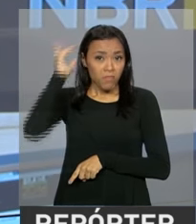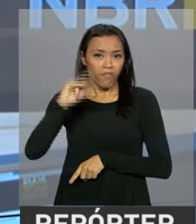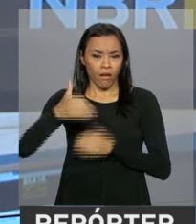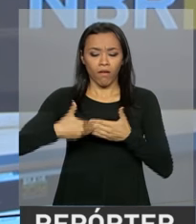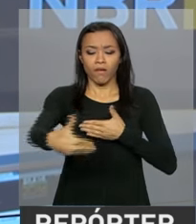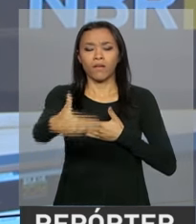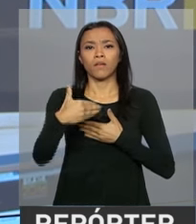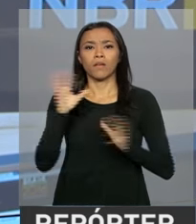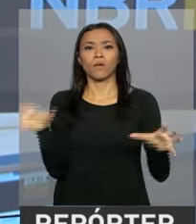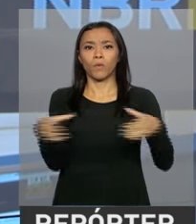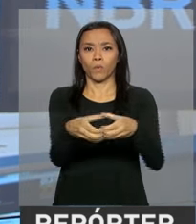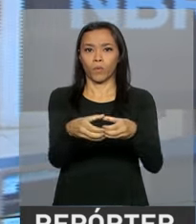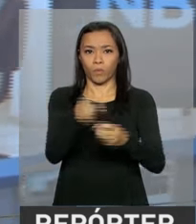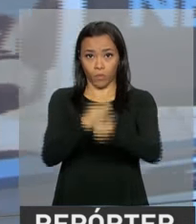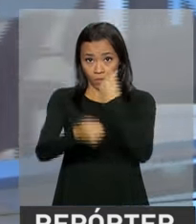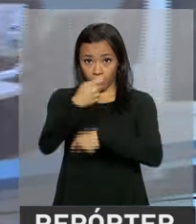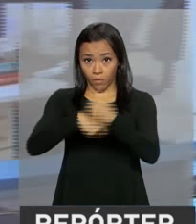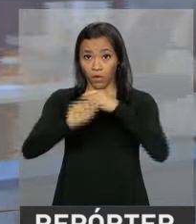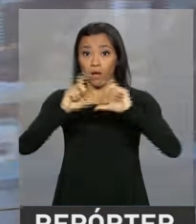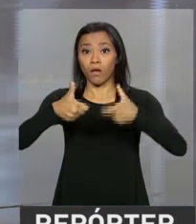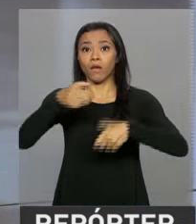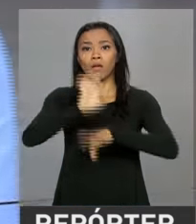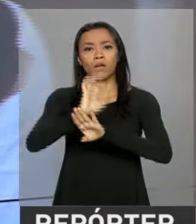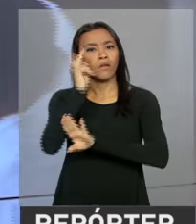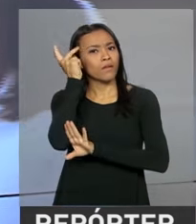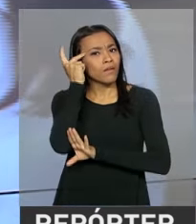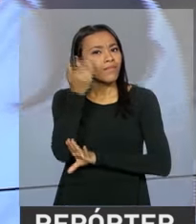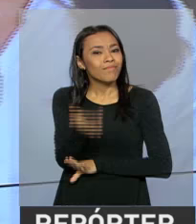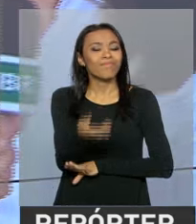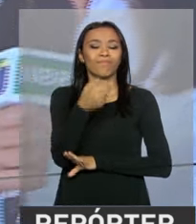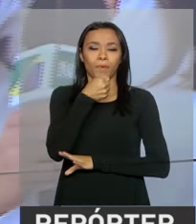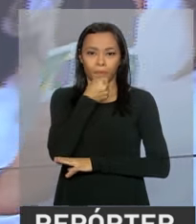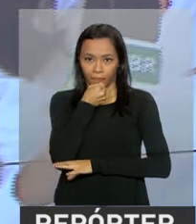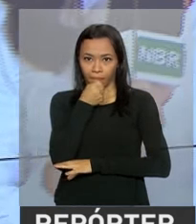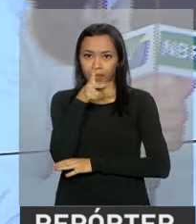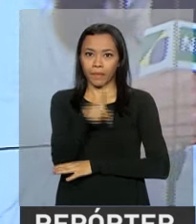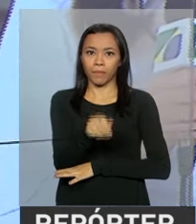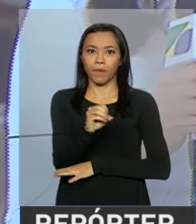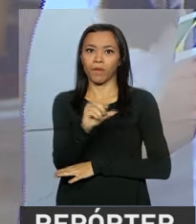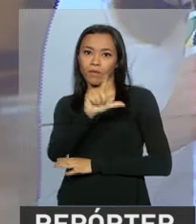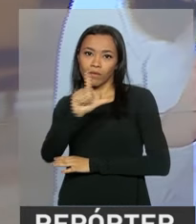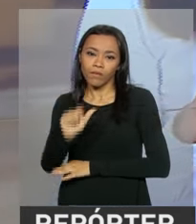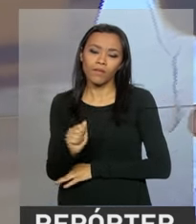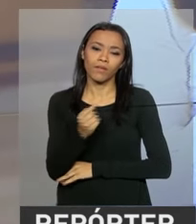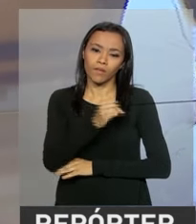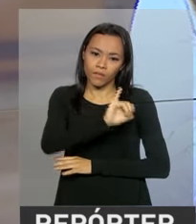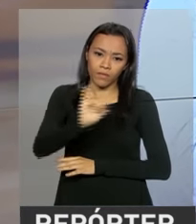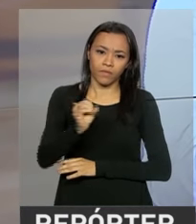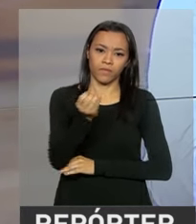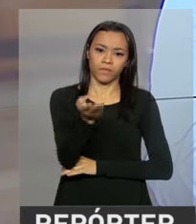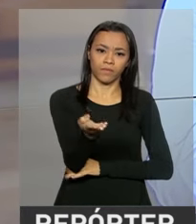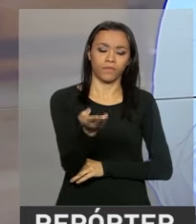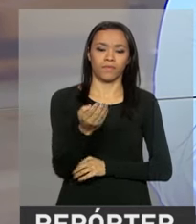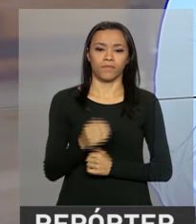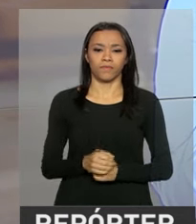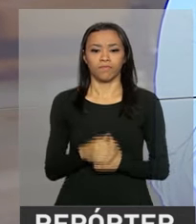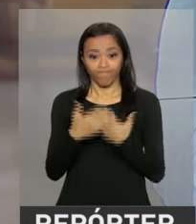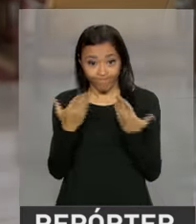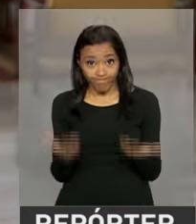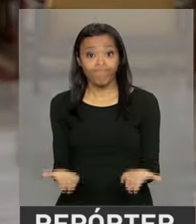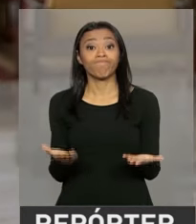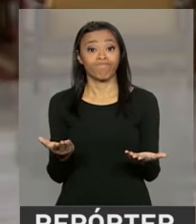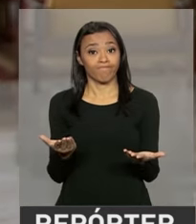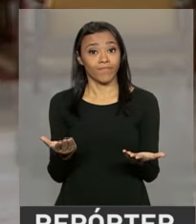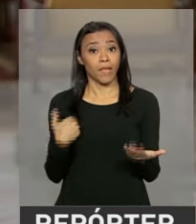Econômica em São Paulo assunto para nossa repórter Paola deor Olá Paola Oi Leandro Pois é devem